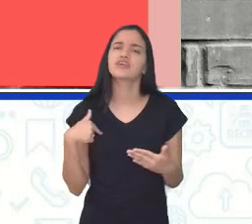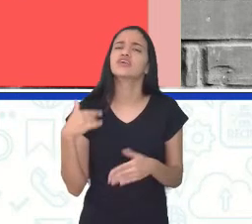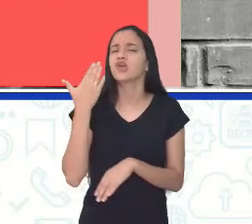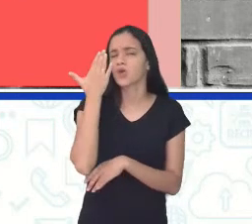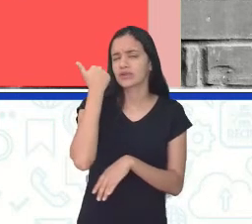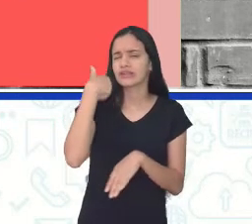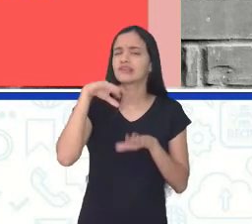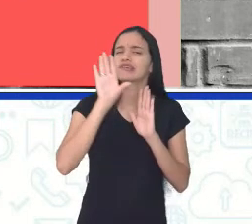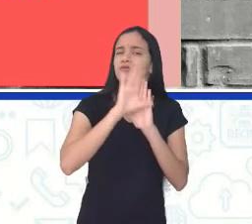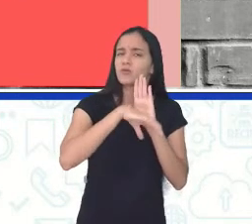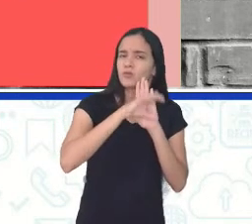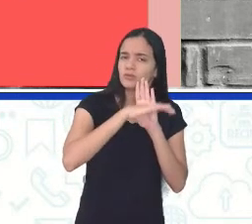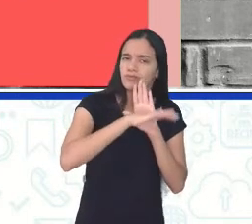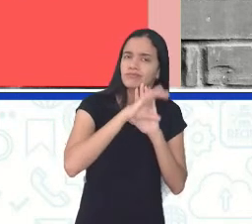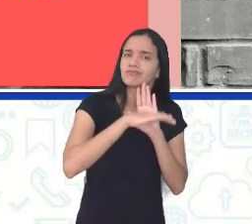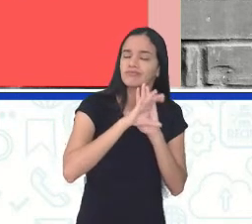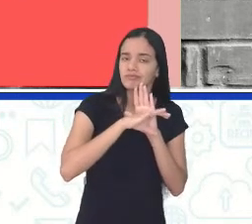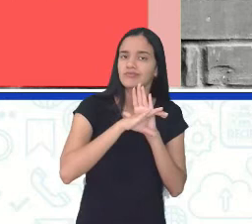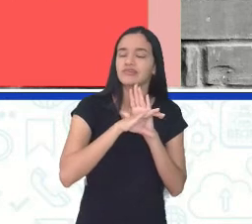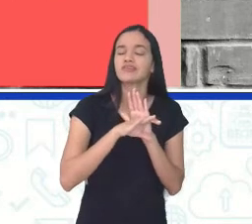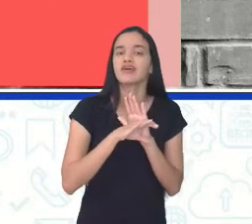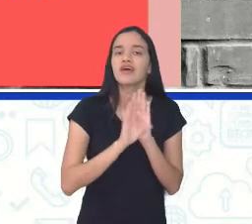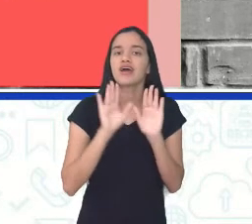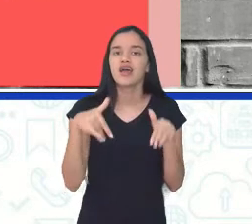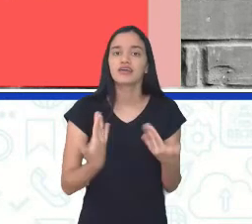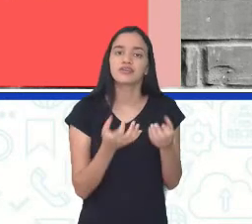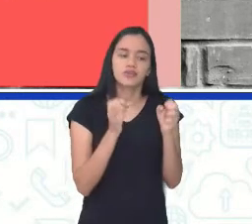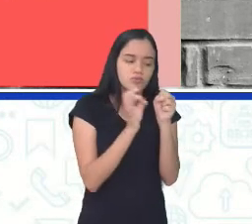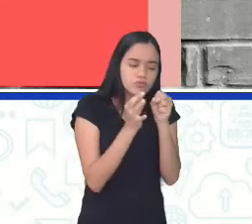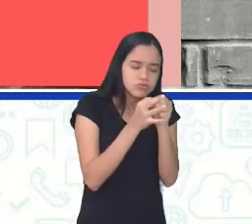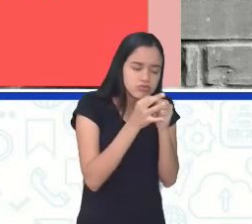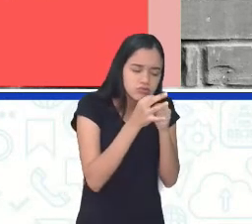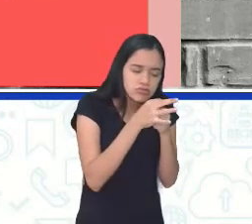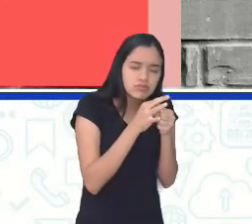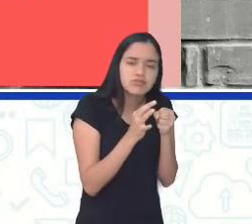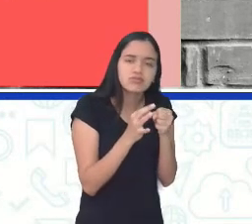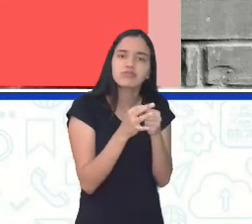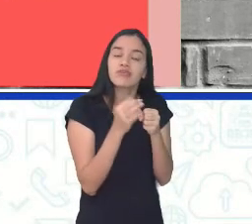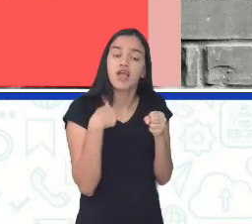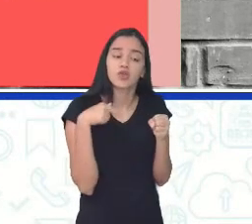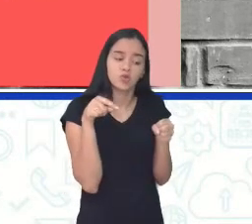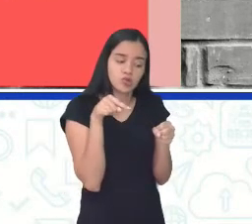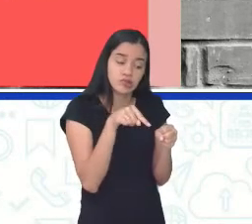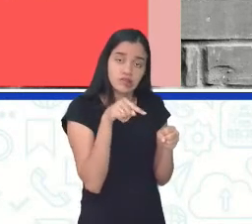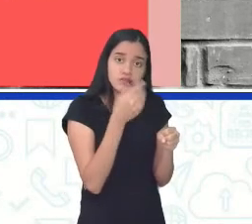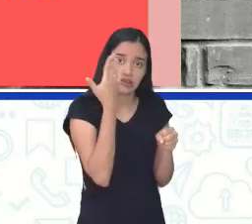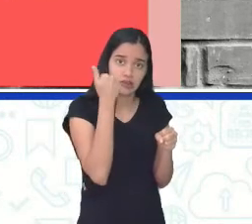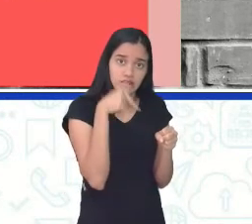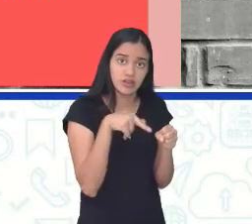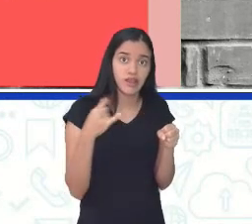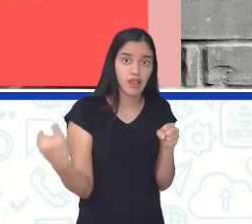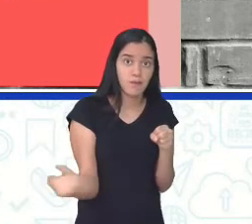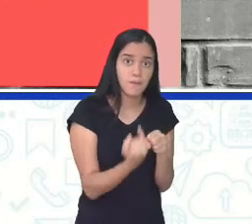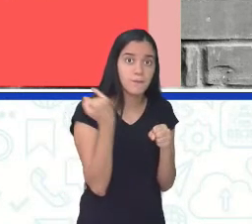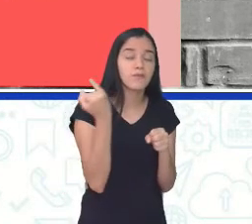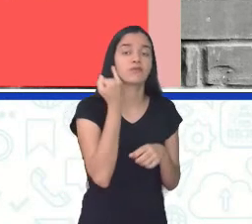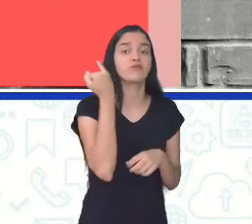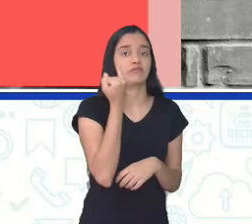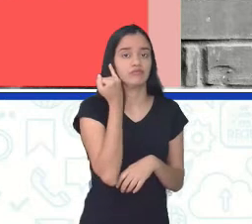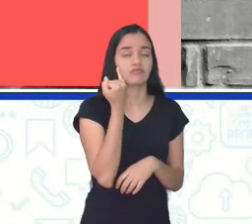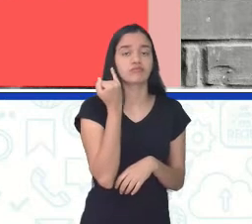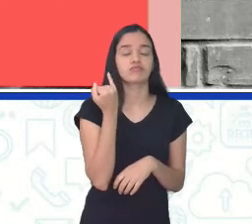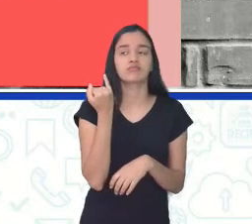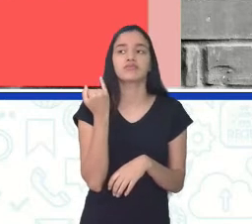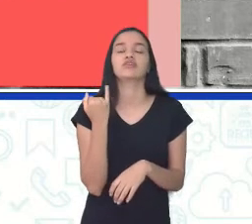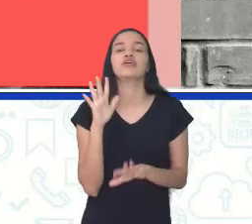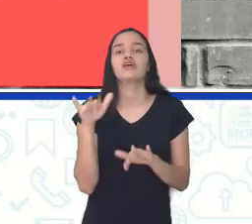sei o conceito, né? Que eu sei que ele é formado por células, eu sei que essas células, elas são muito importantes em relação